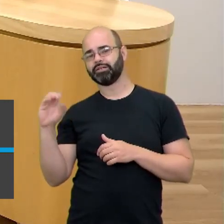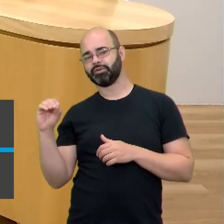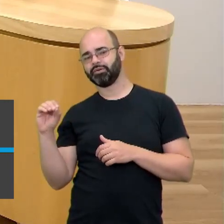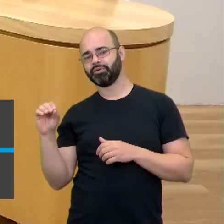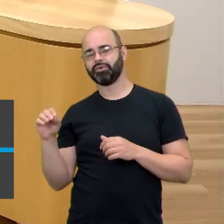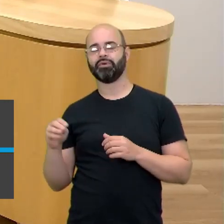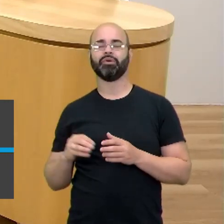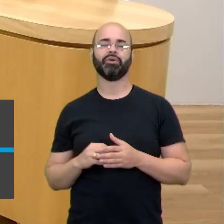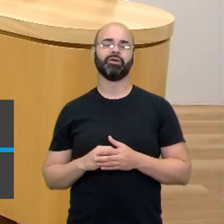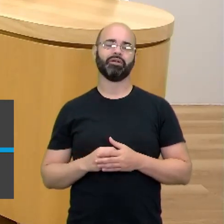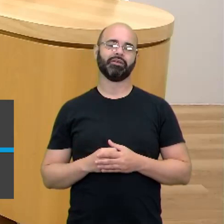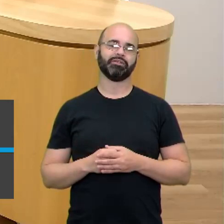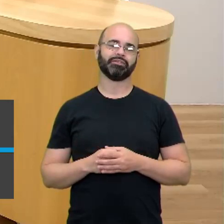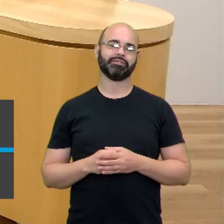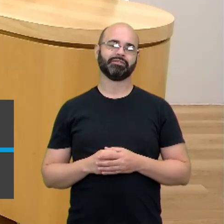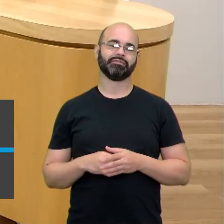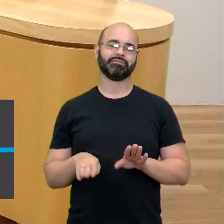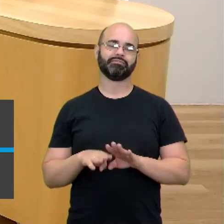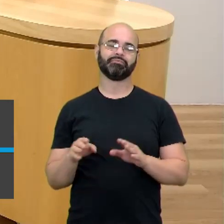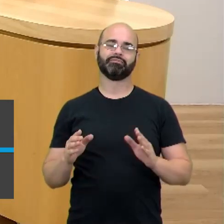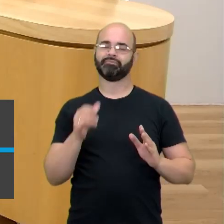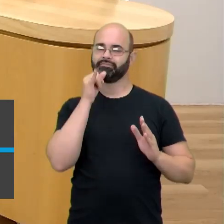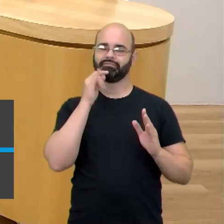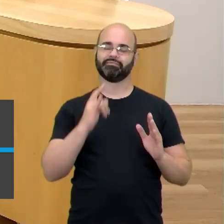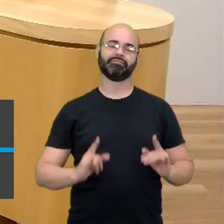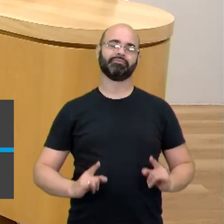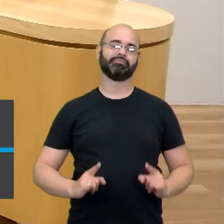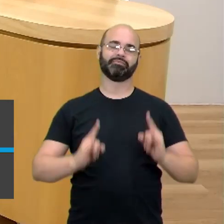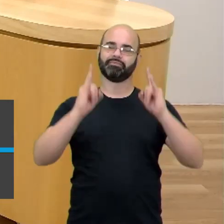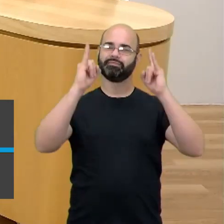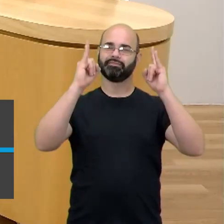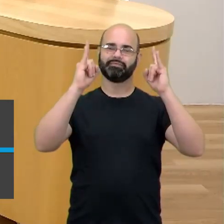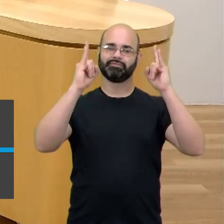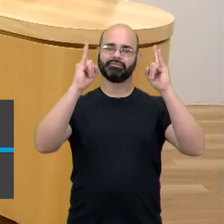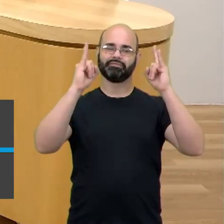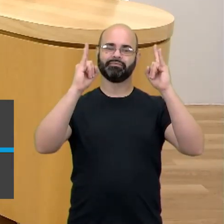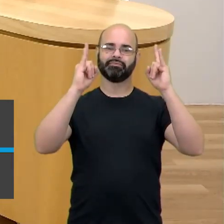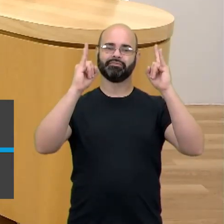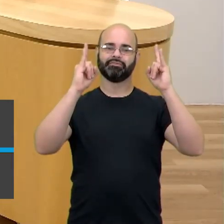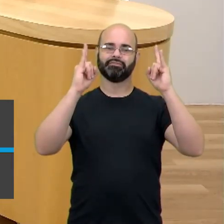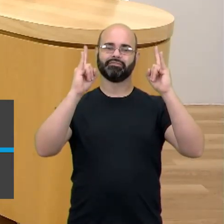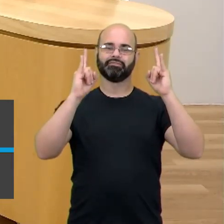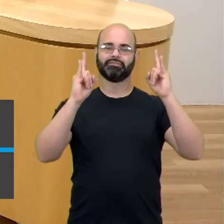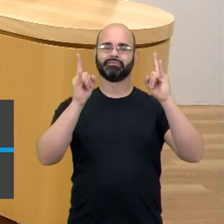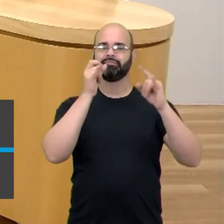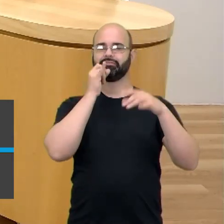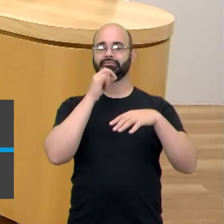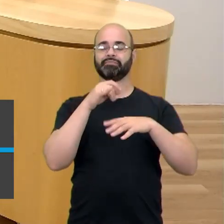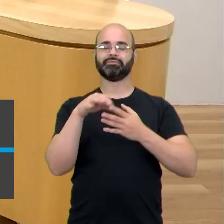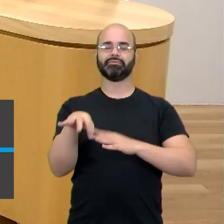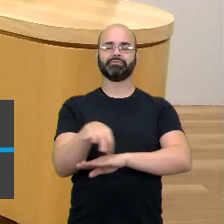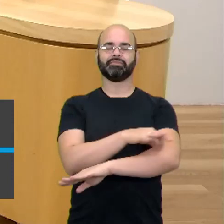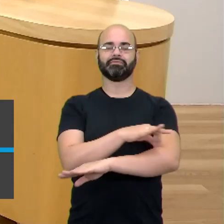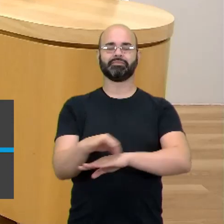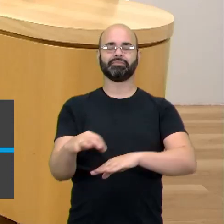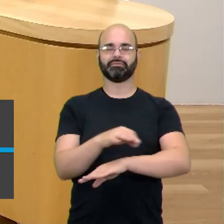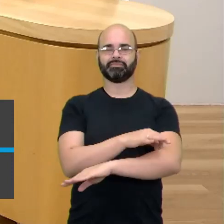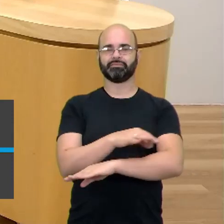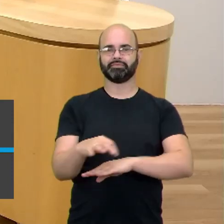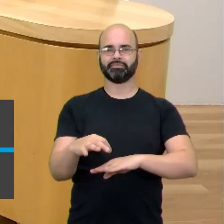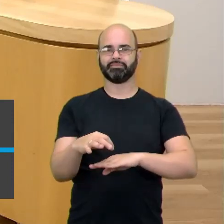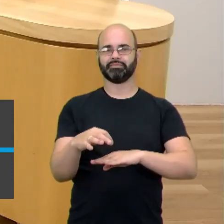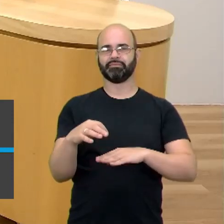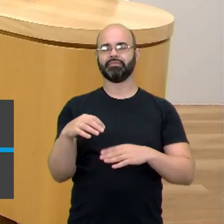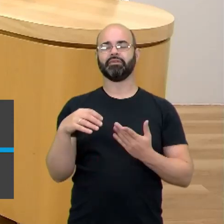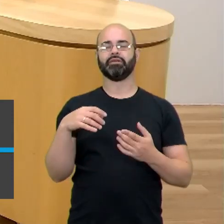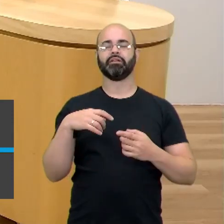ali próximo um prédio de, como que eu posso dizer, arquitetura modernista, que é o caso do Copan, por